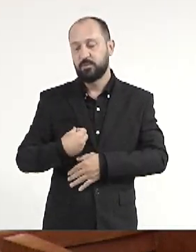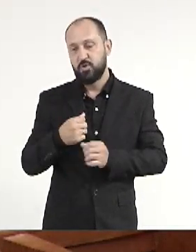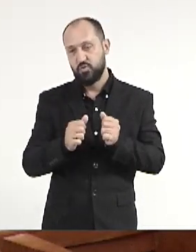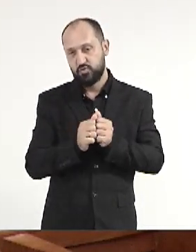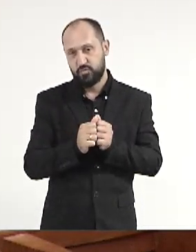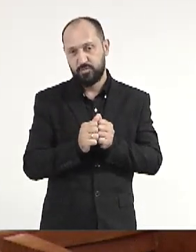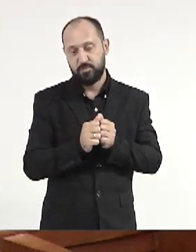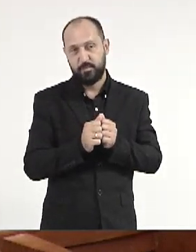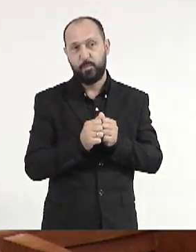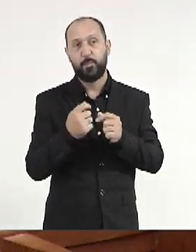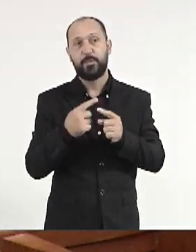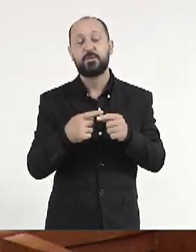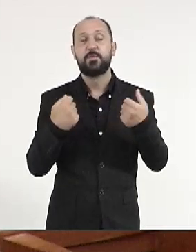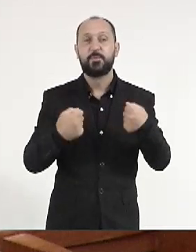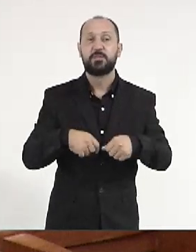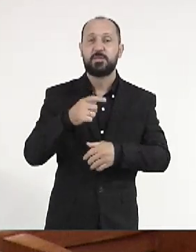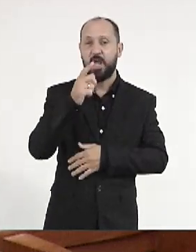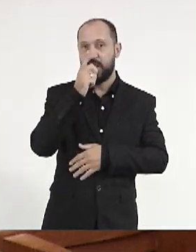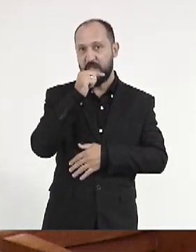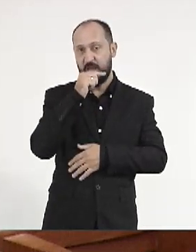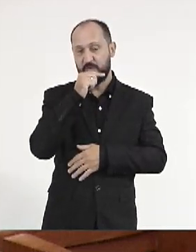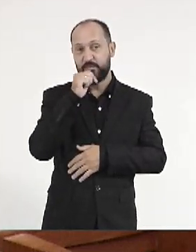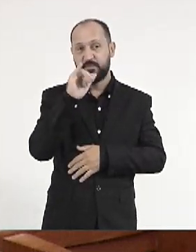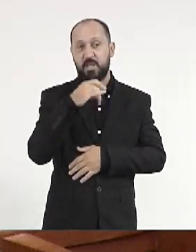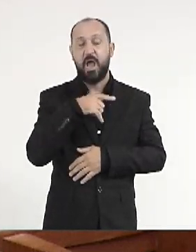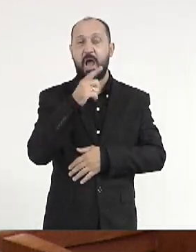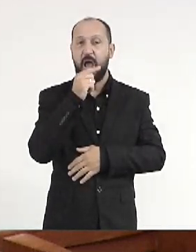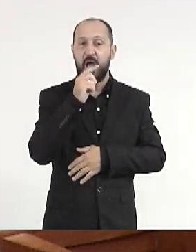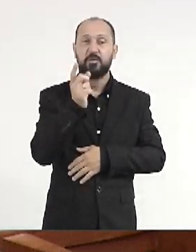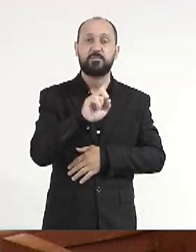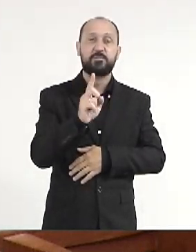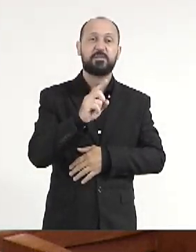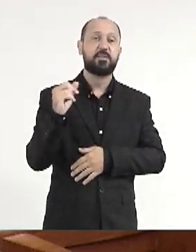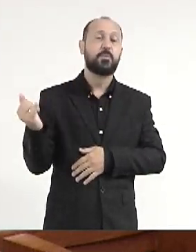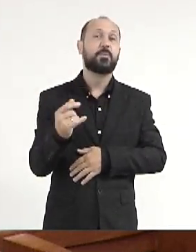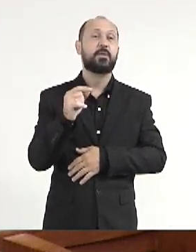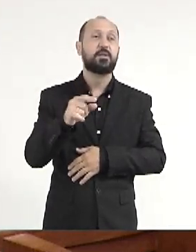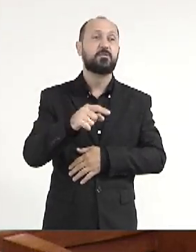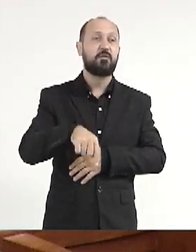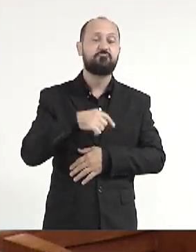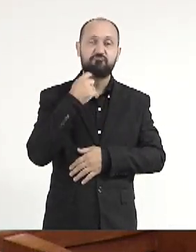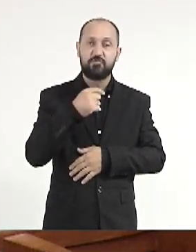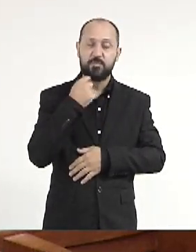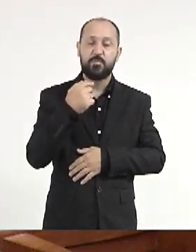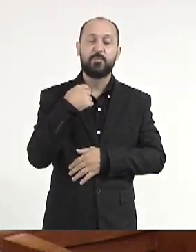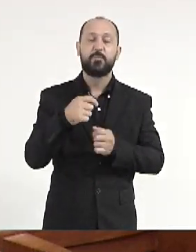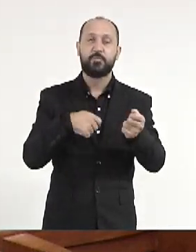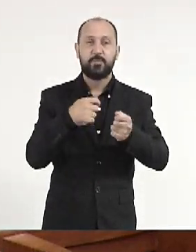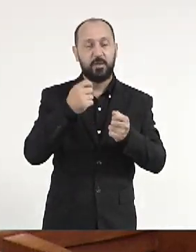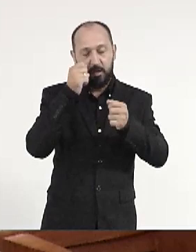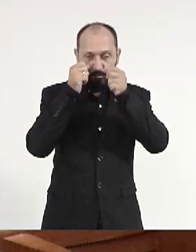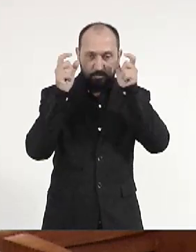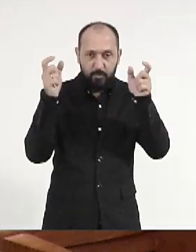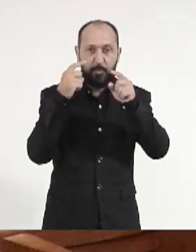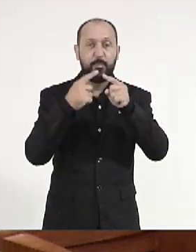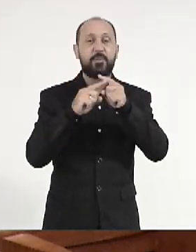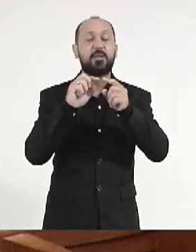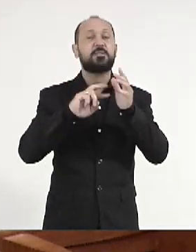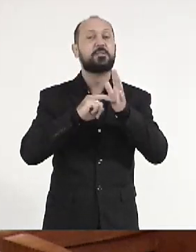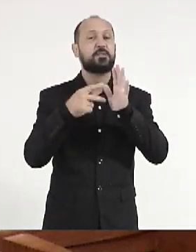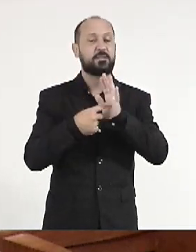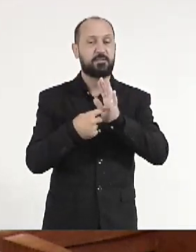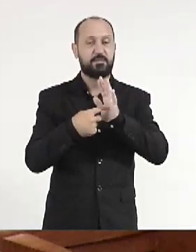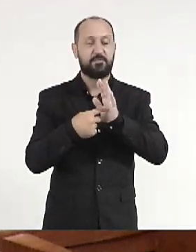porque nós dependemos da água. Se a água não está sendo suficiente para os peixes, nós precisamos também prestar atenção no que isso significa